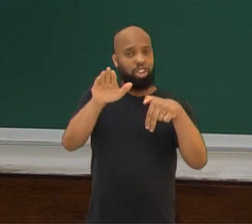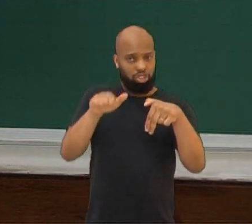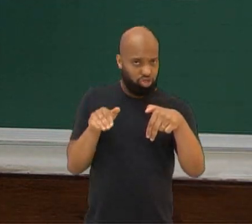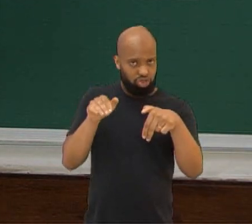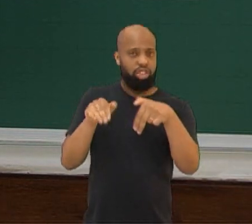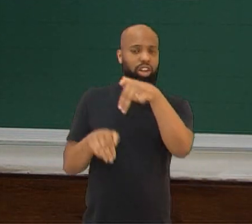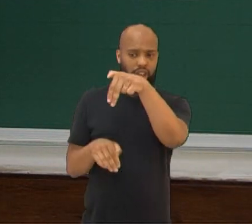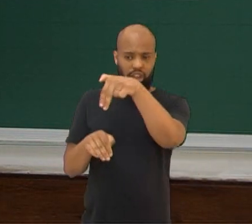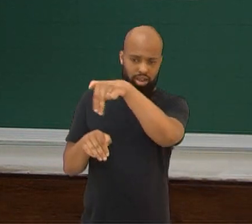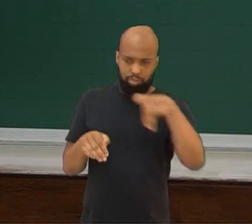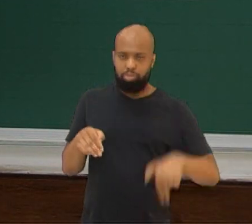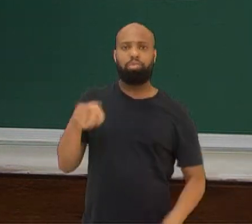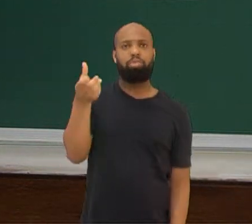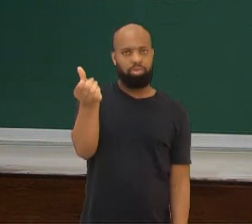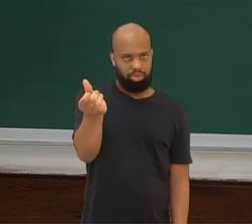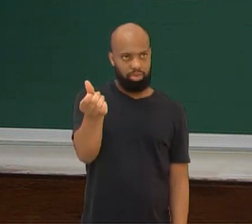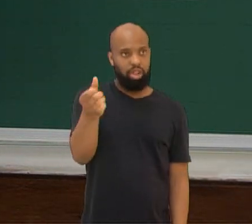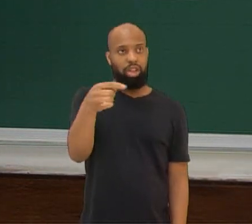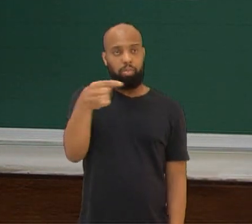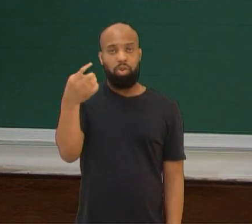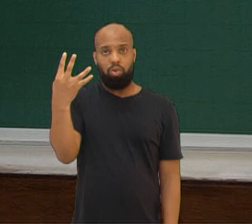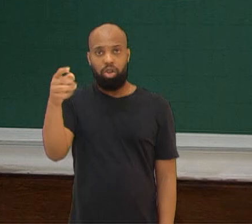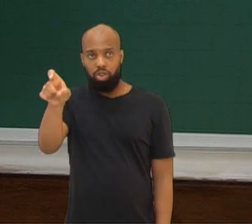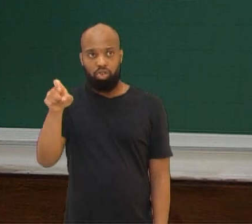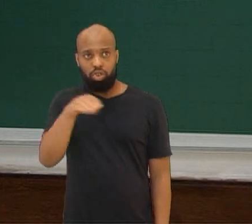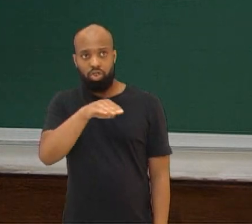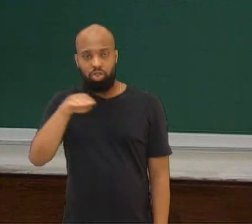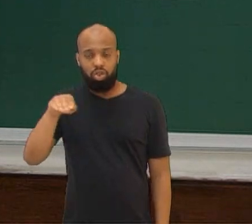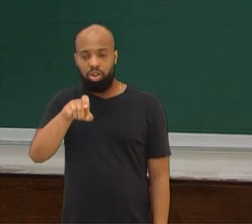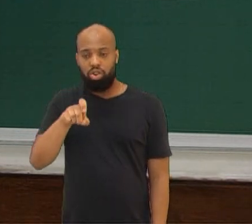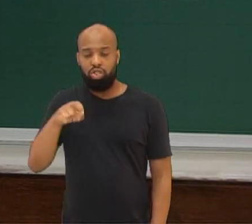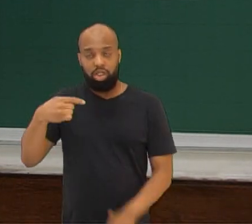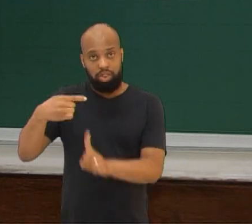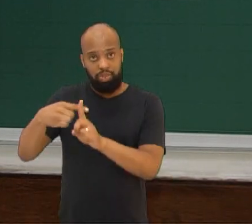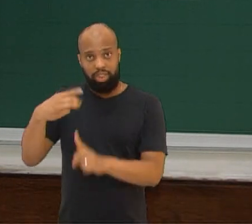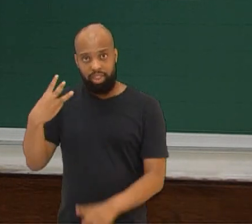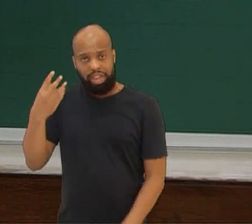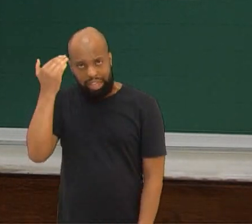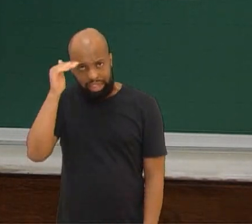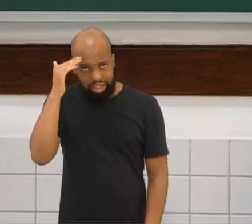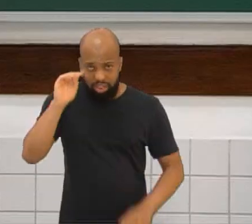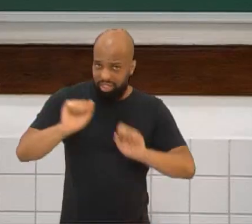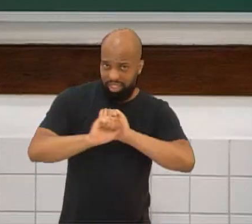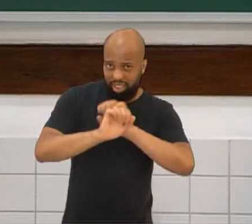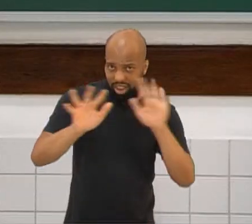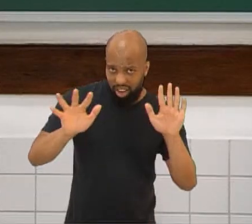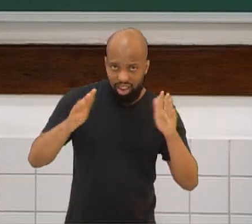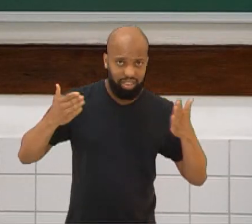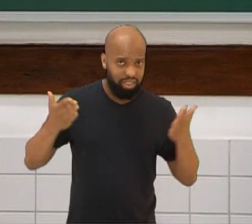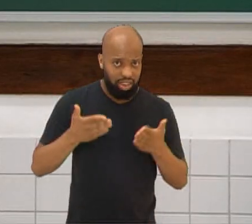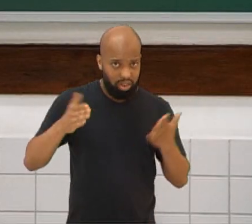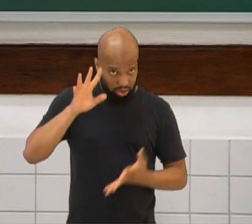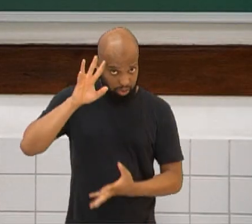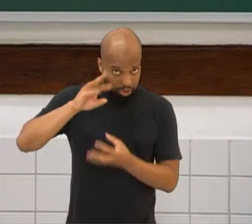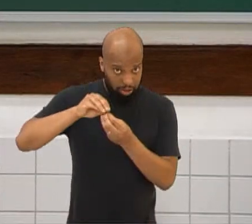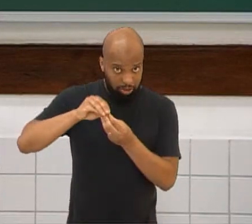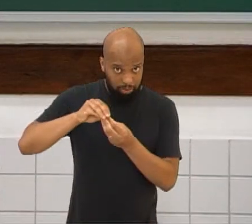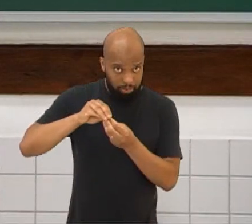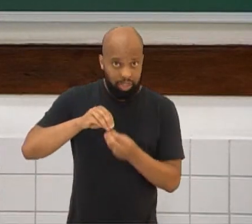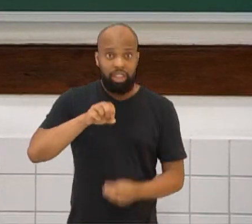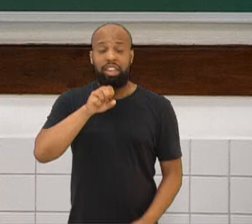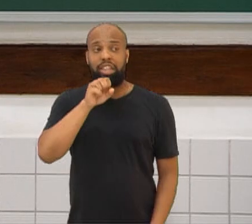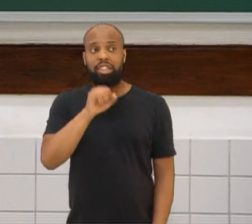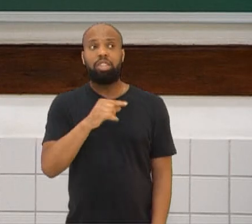pelo 6 que eu calculei, menos 4x sobre x mais 3. Tranquilo, pessoal? Deu para entender direitinho?